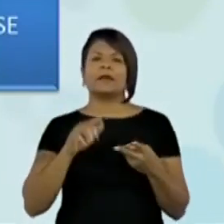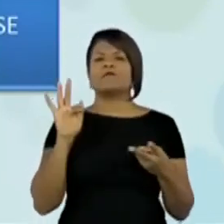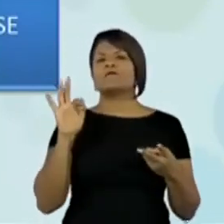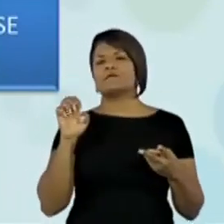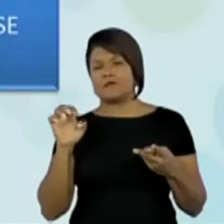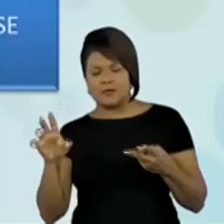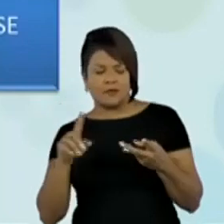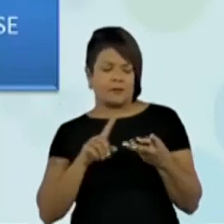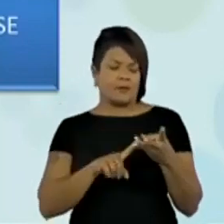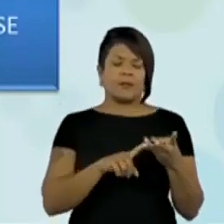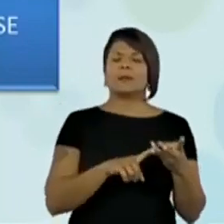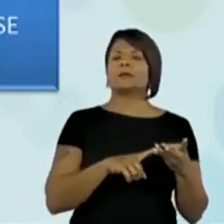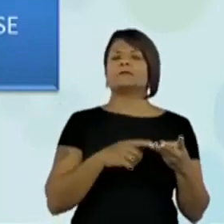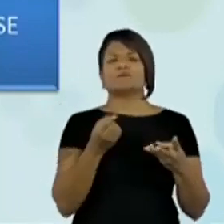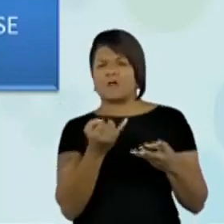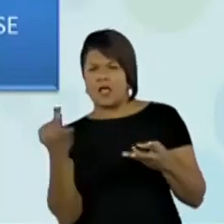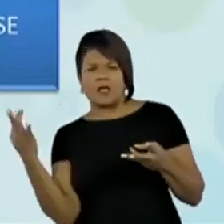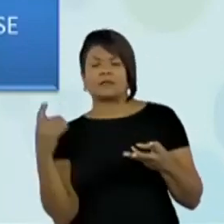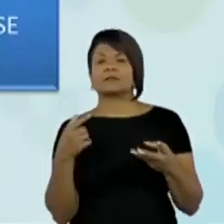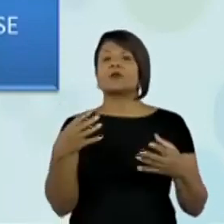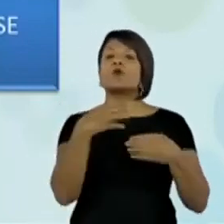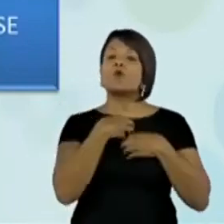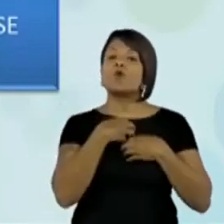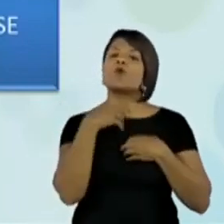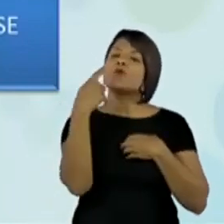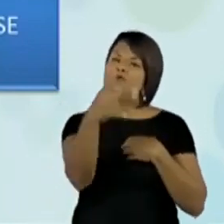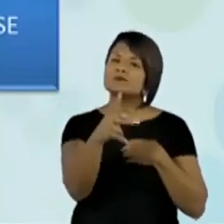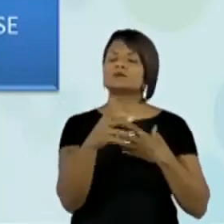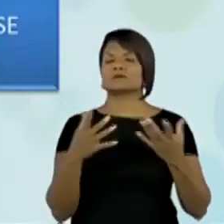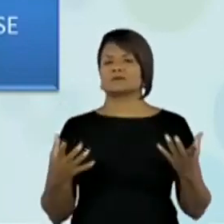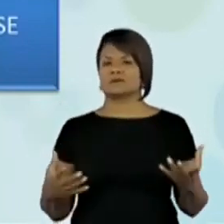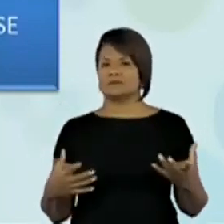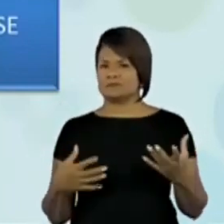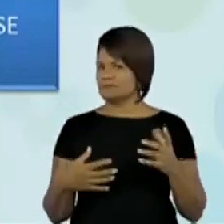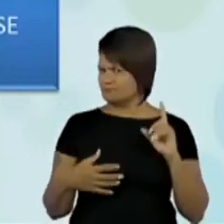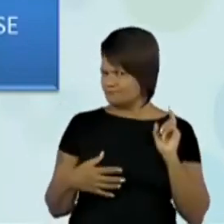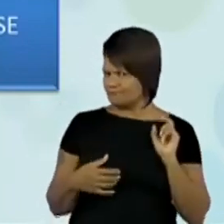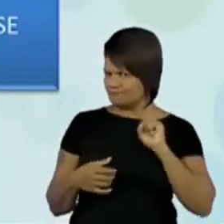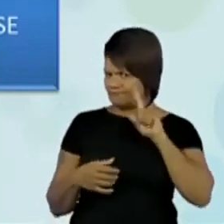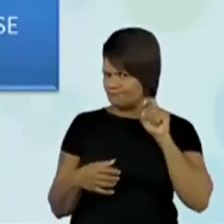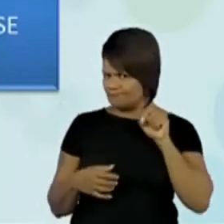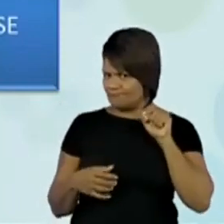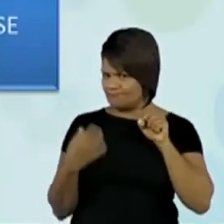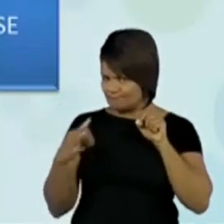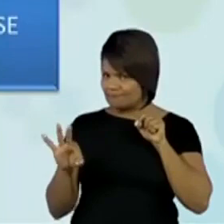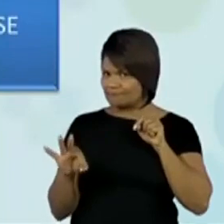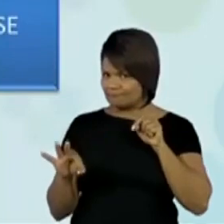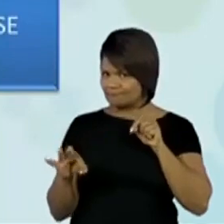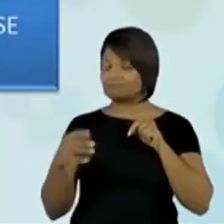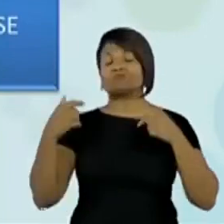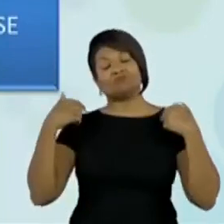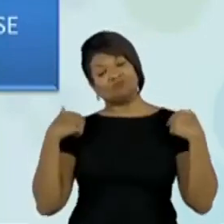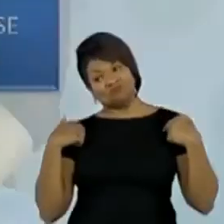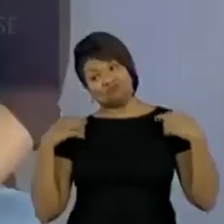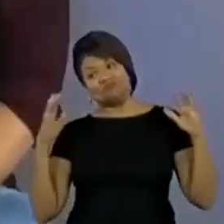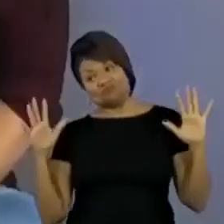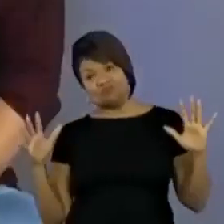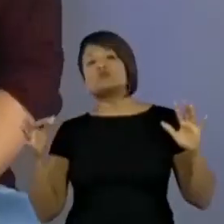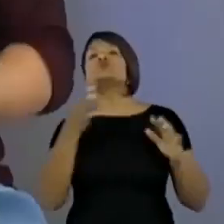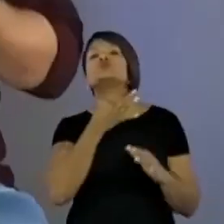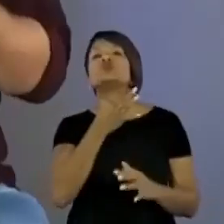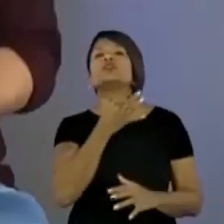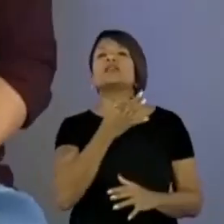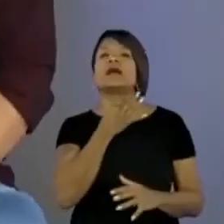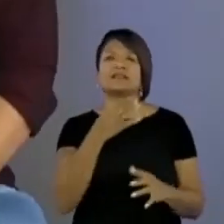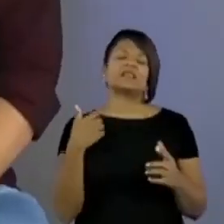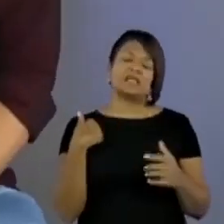Fernanda, Emily, eles estão com esse jeito. Com esse jeito? Será que vocês aceitaram? Eu marcaria com esse sotaque.